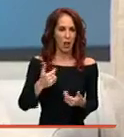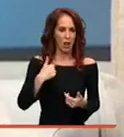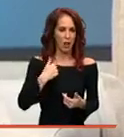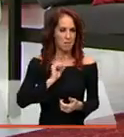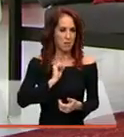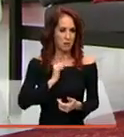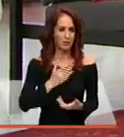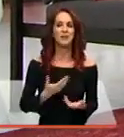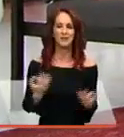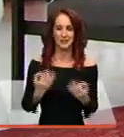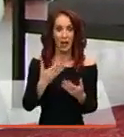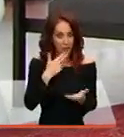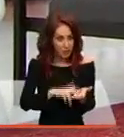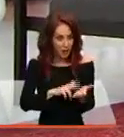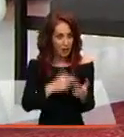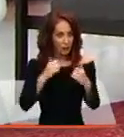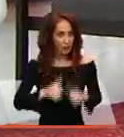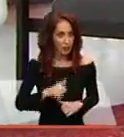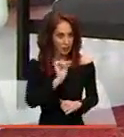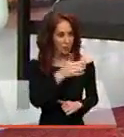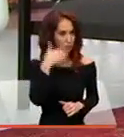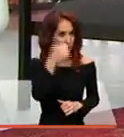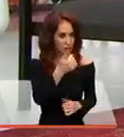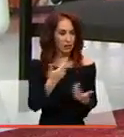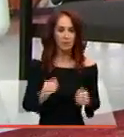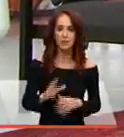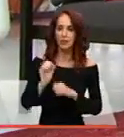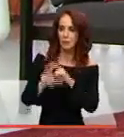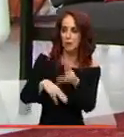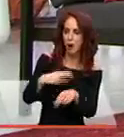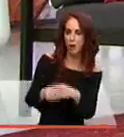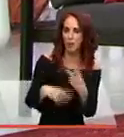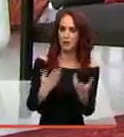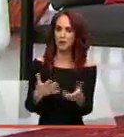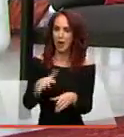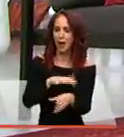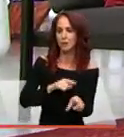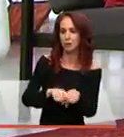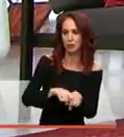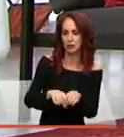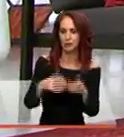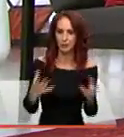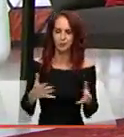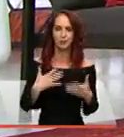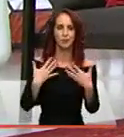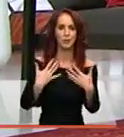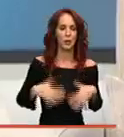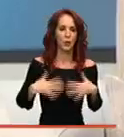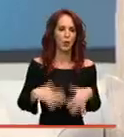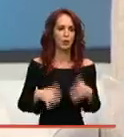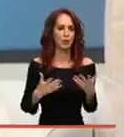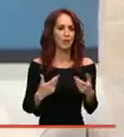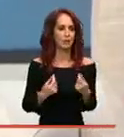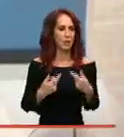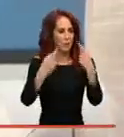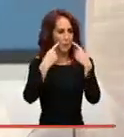isso quer dizer que não usá-la da moda da roupa enquanto política roupa roupa sempre produziu é o discurso